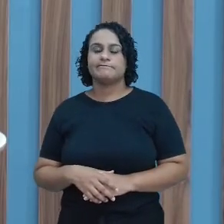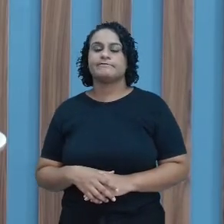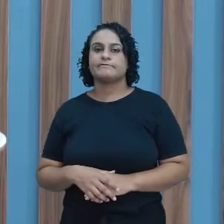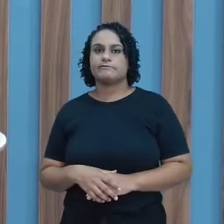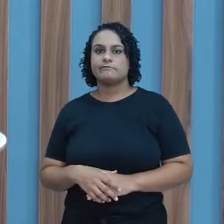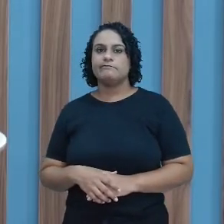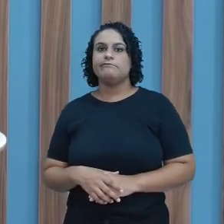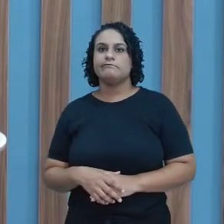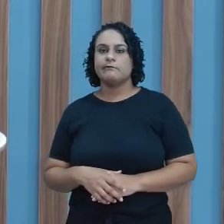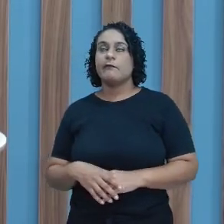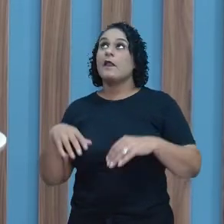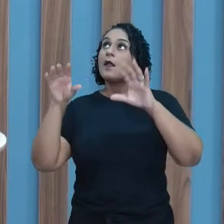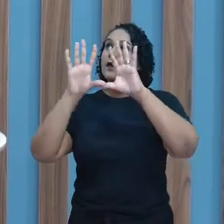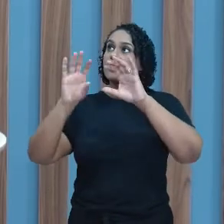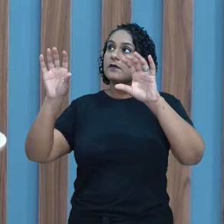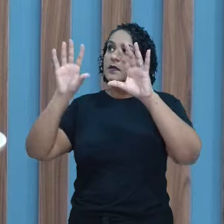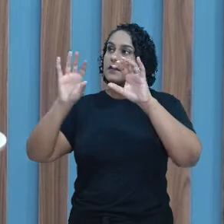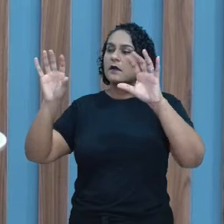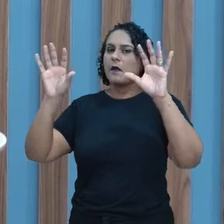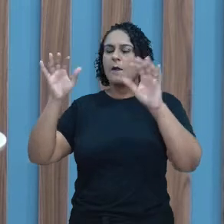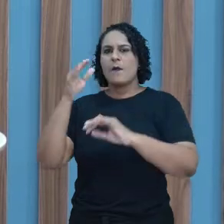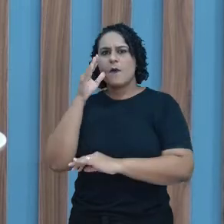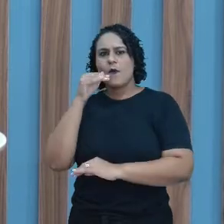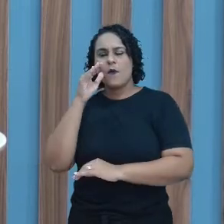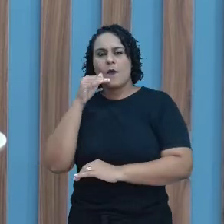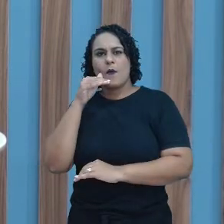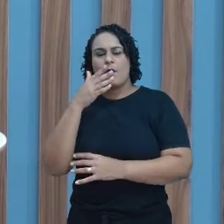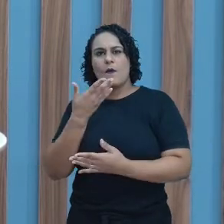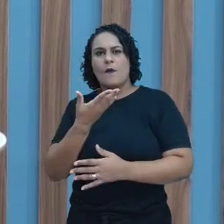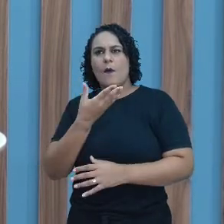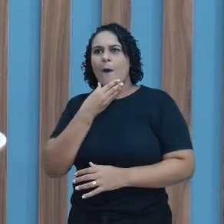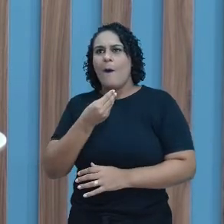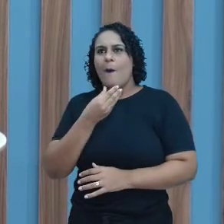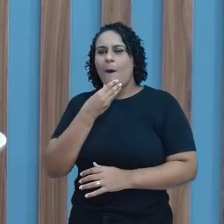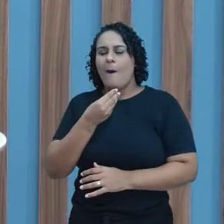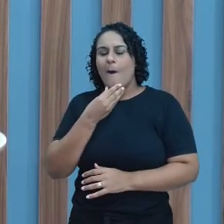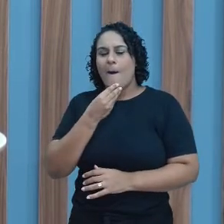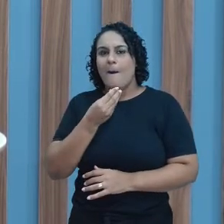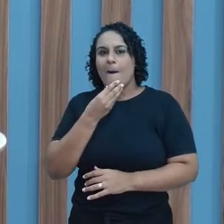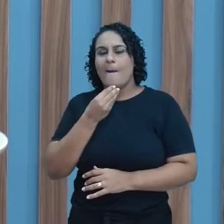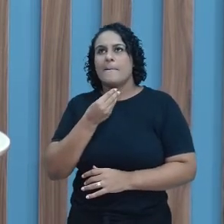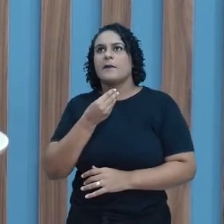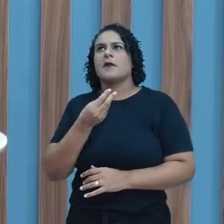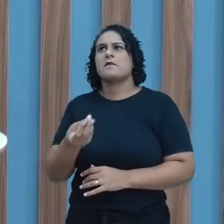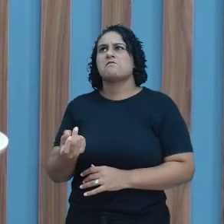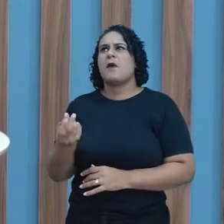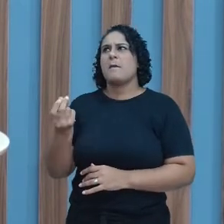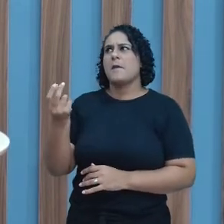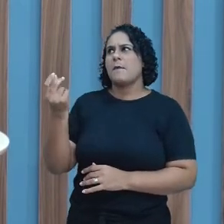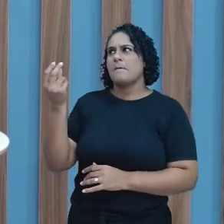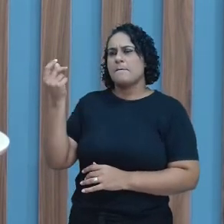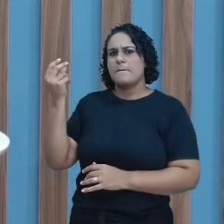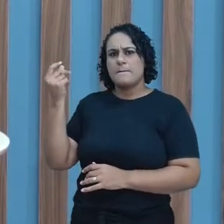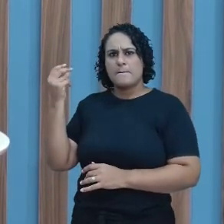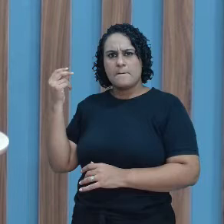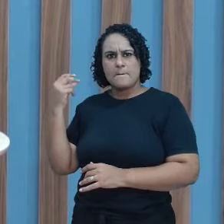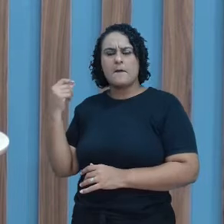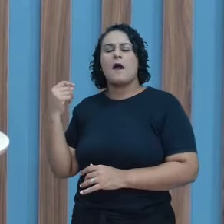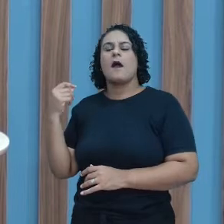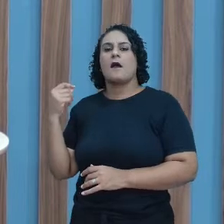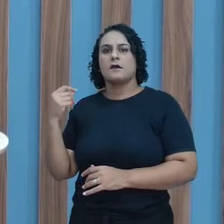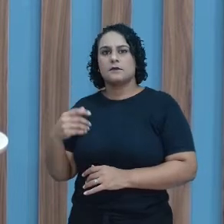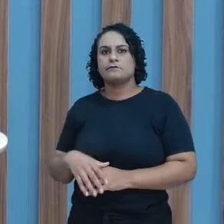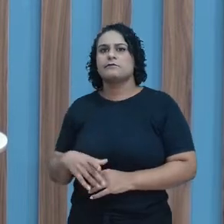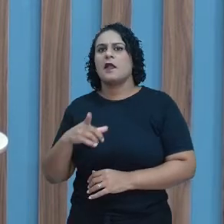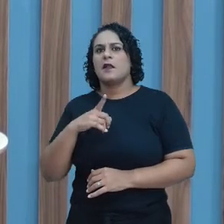do céu, não é, Carol? A curiosidade, o homem sempre, desde os tempos mais remotos, desde o homem primitivo, ele